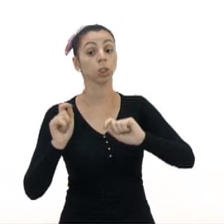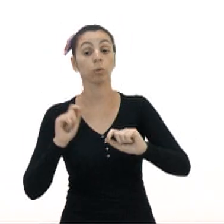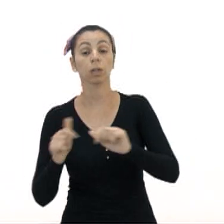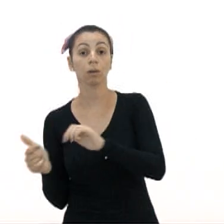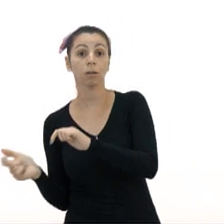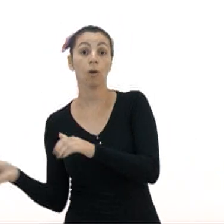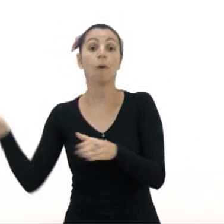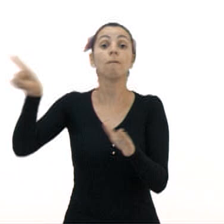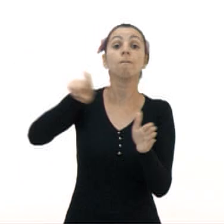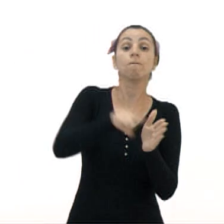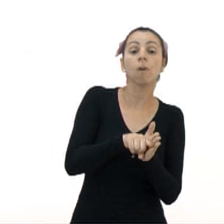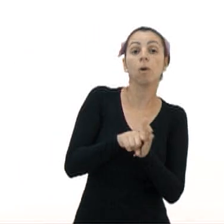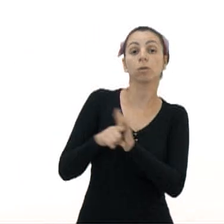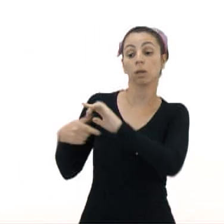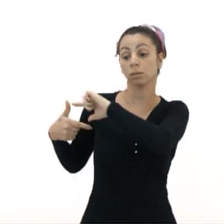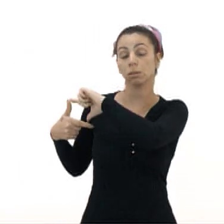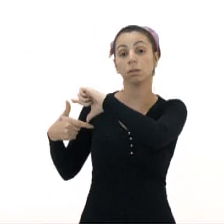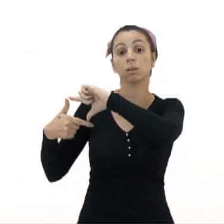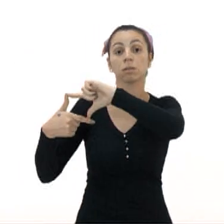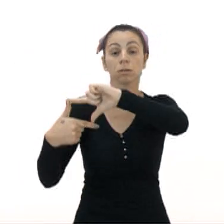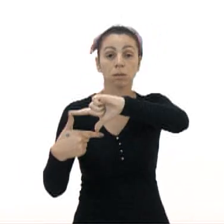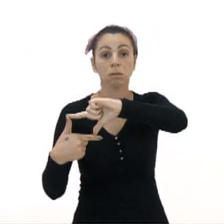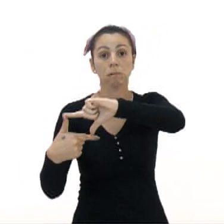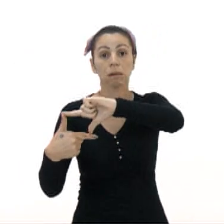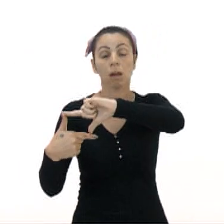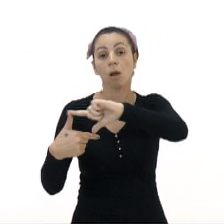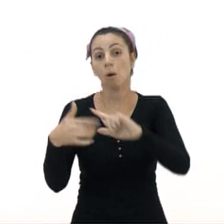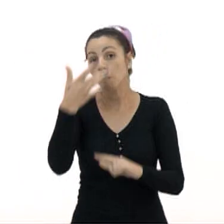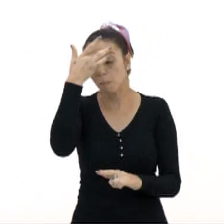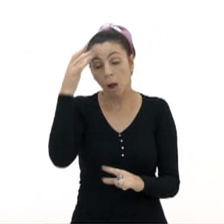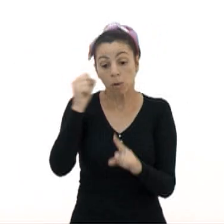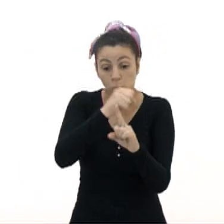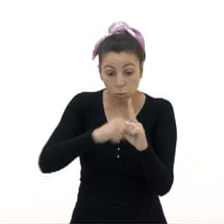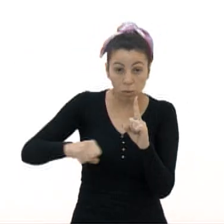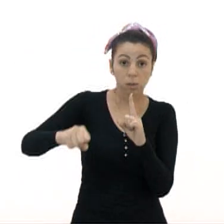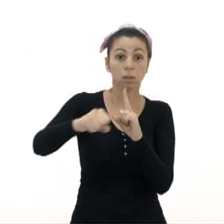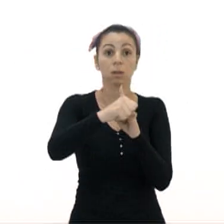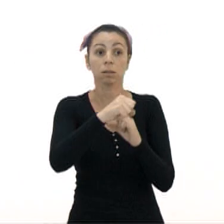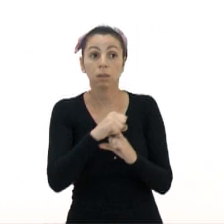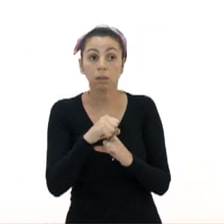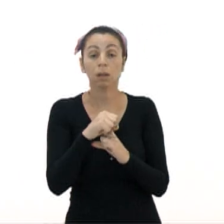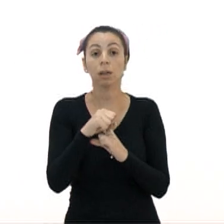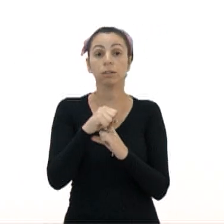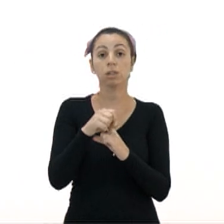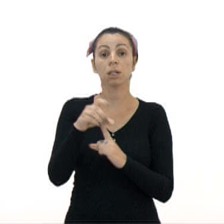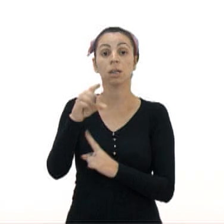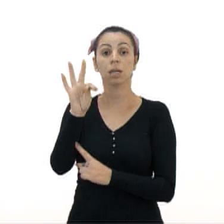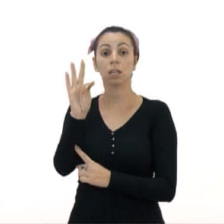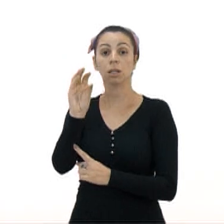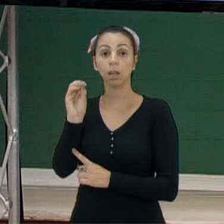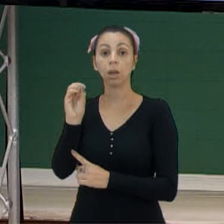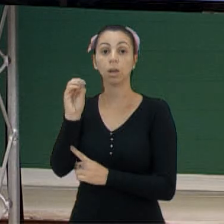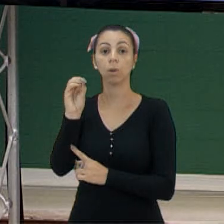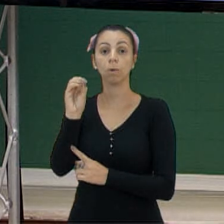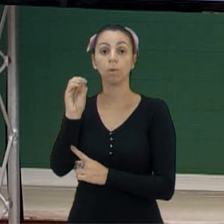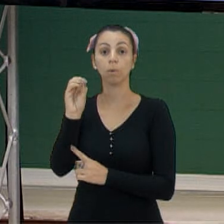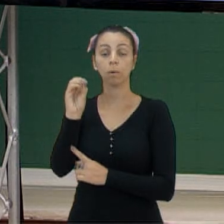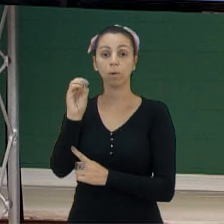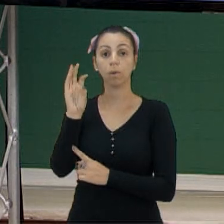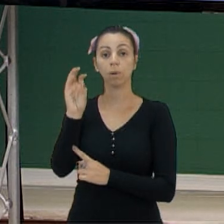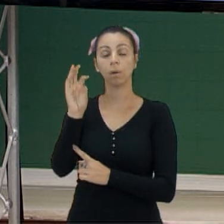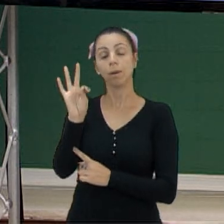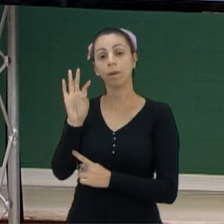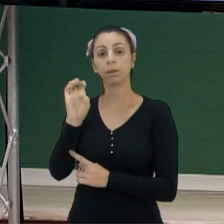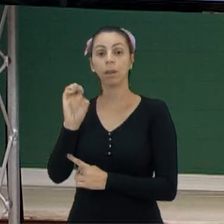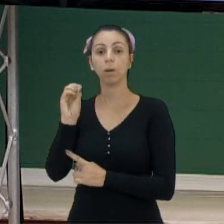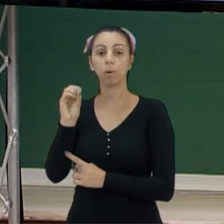Por isso que vai voltar para uma sociedade mais teocêntrica. Mas isso em parte da Europa. A Europa já não vai estar mais naquela